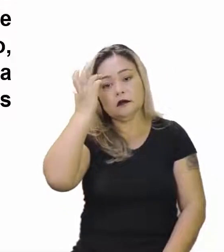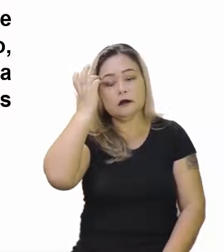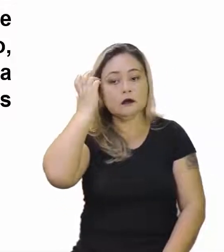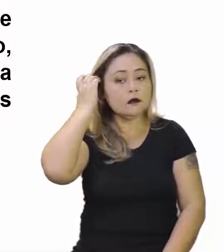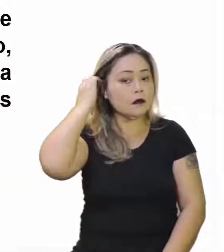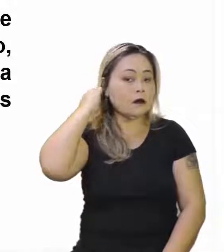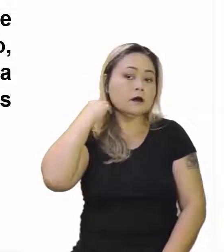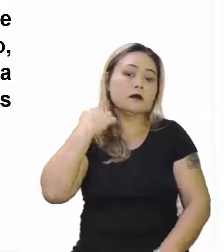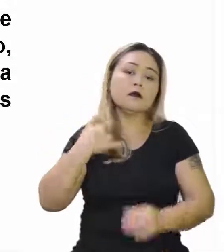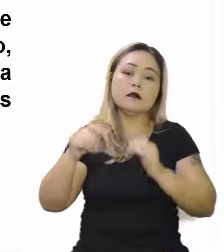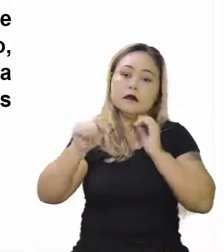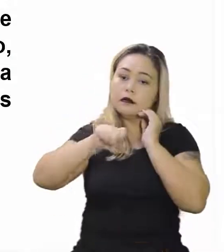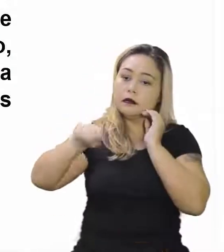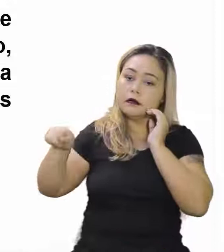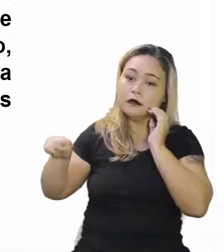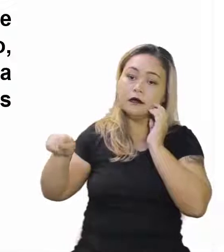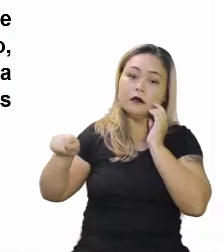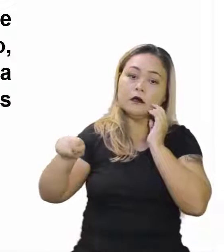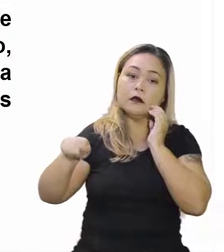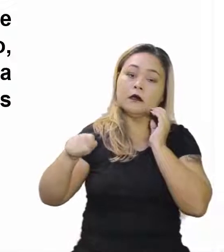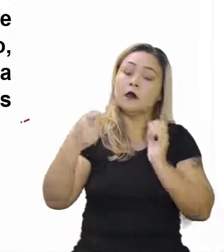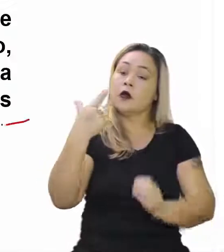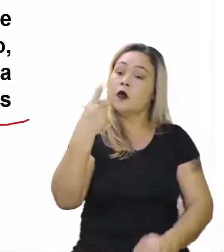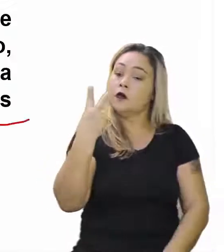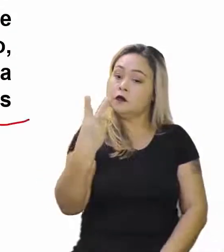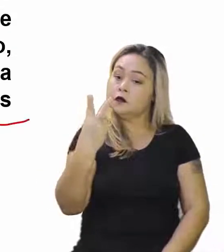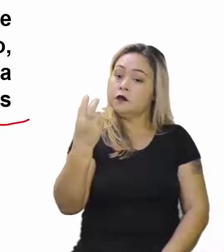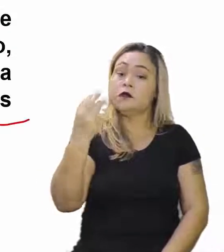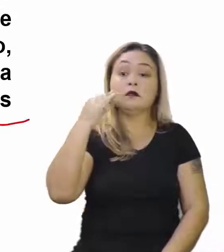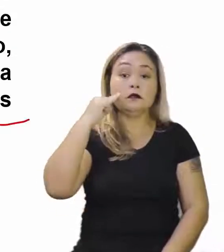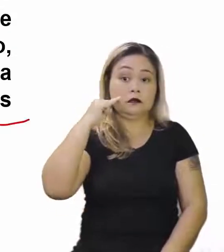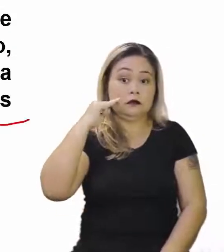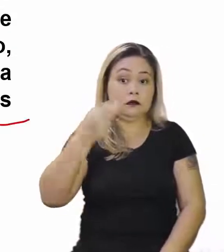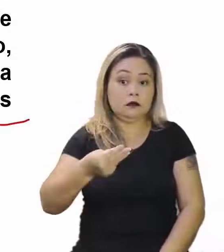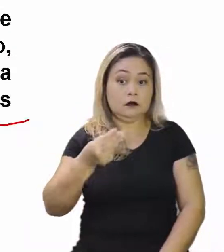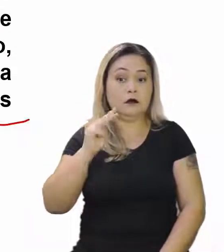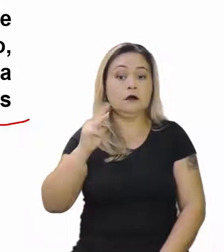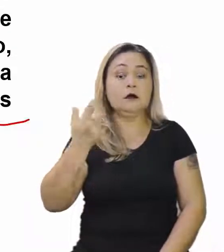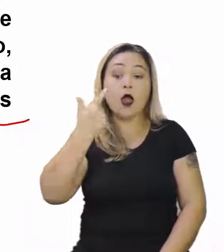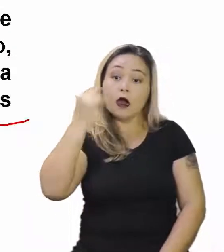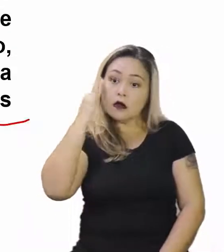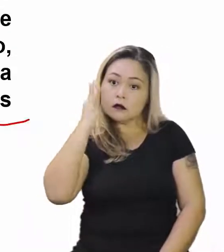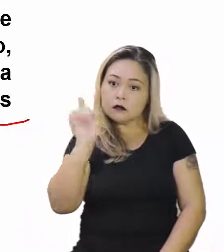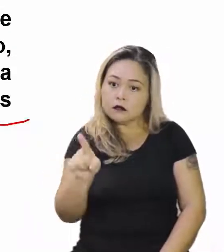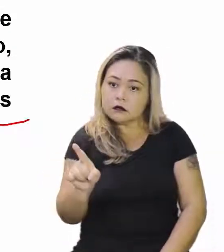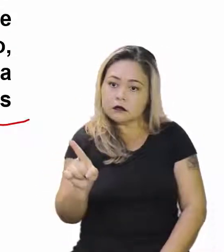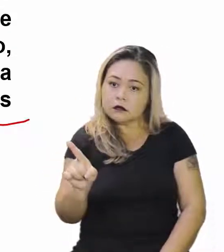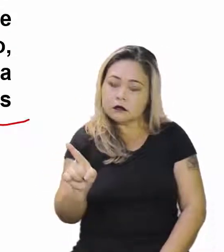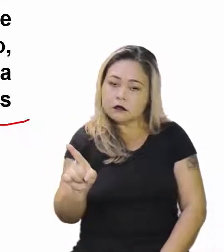grifar isso aqui, ó. 2 milhões de libras exterlinas. Você tem noção?